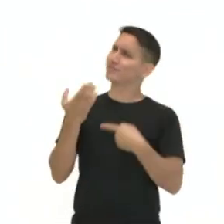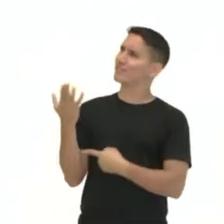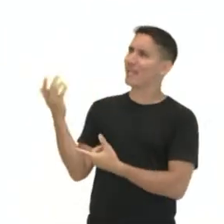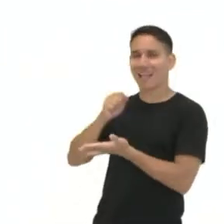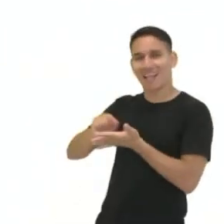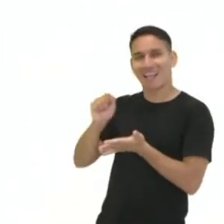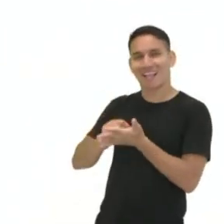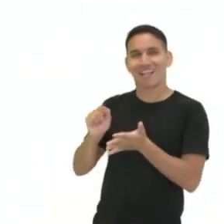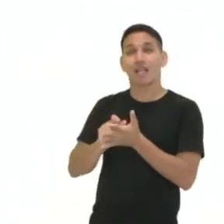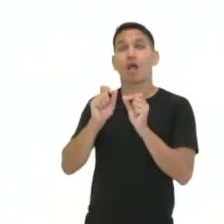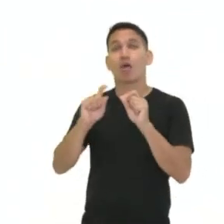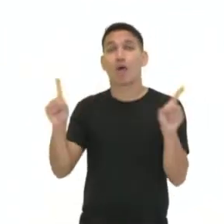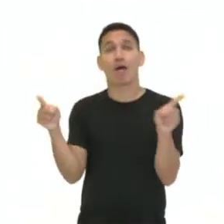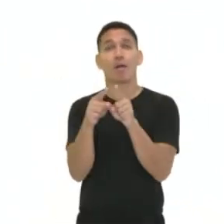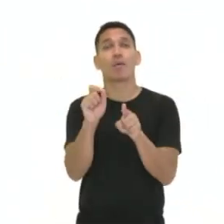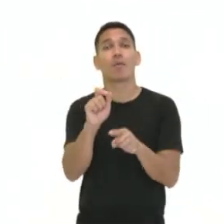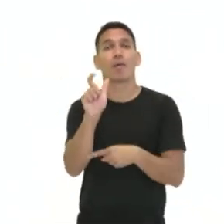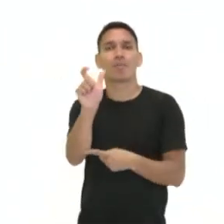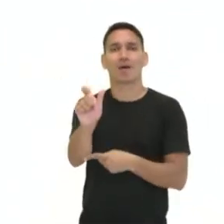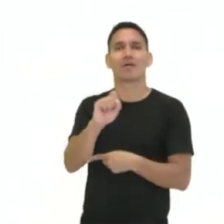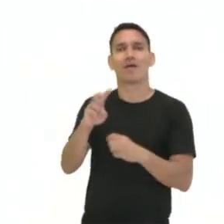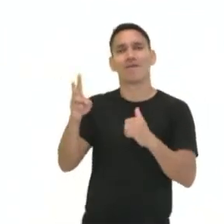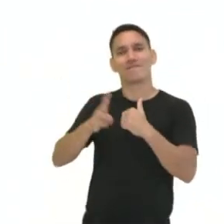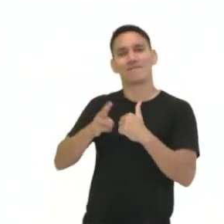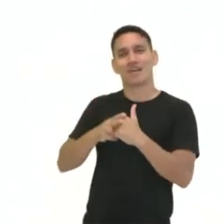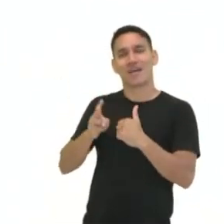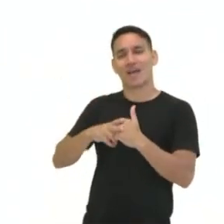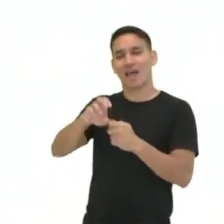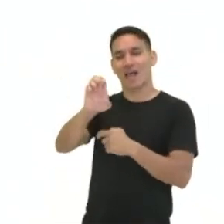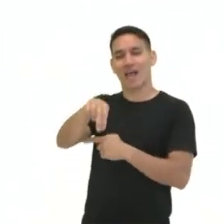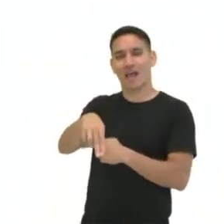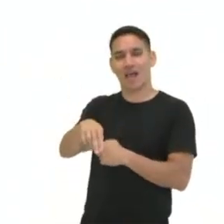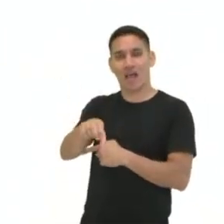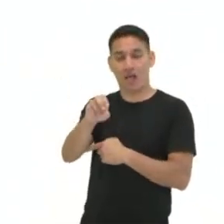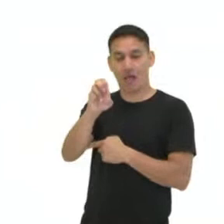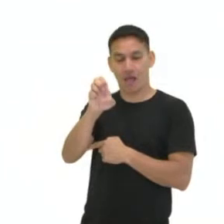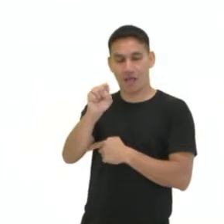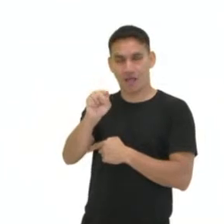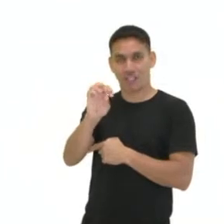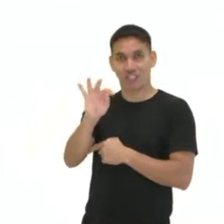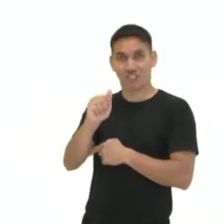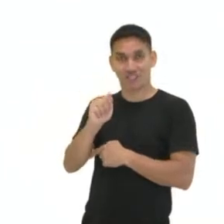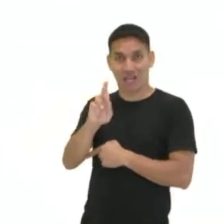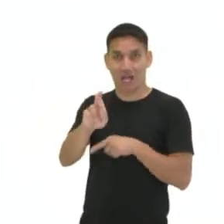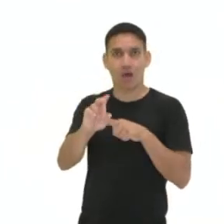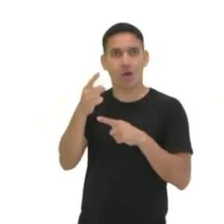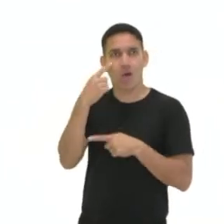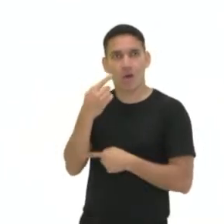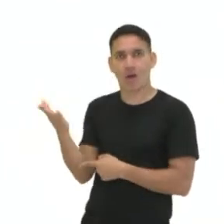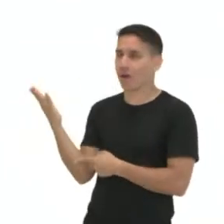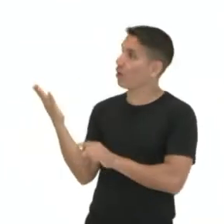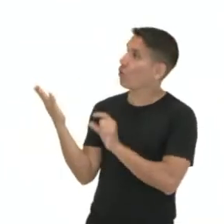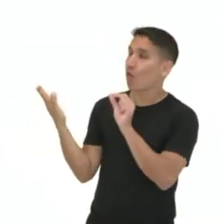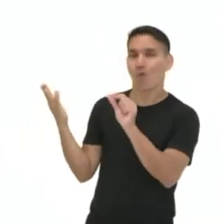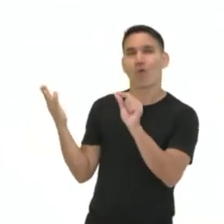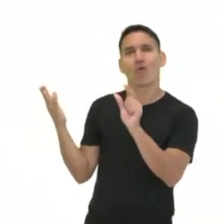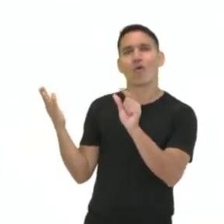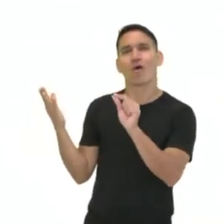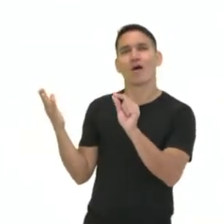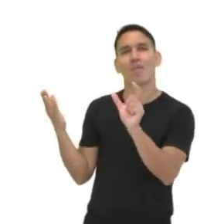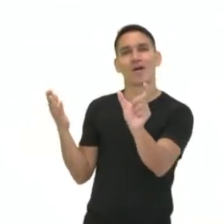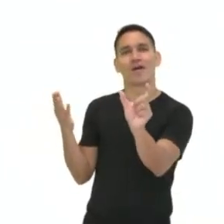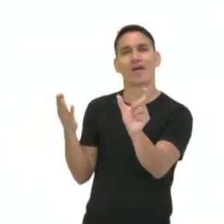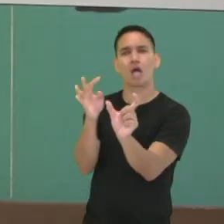a abreviação, por exemplo, do verbo estar através das 2 letras que se apresentam ali na